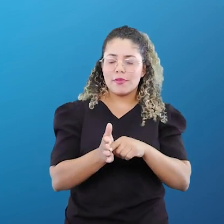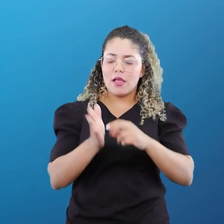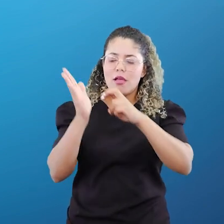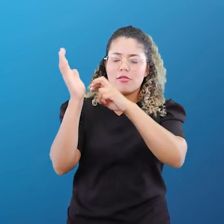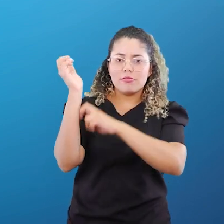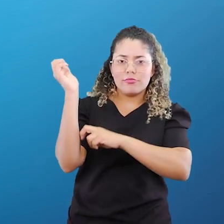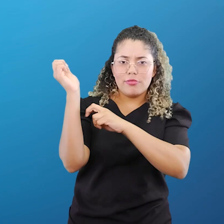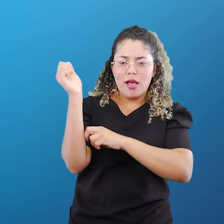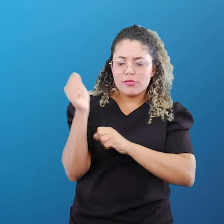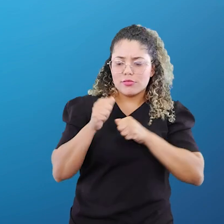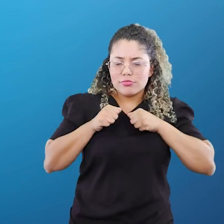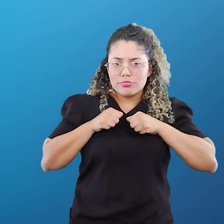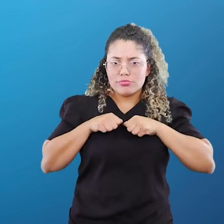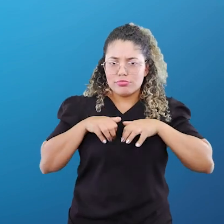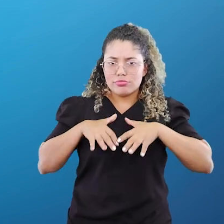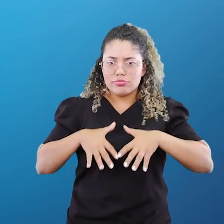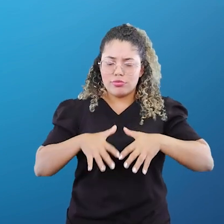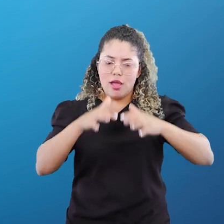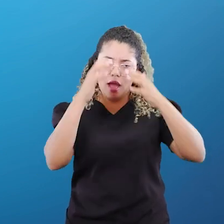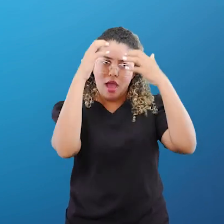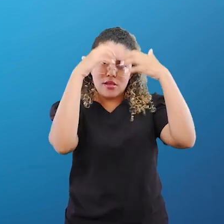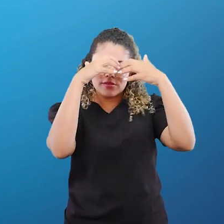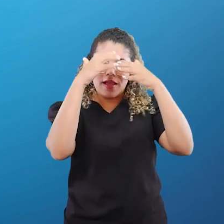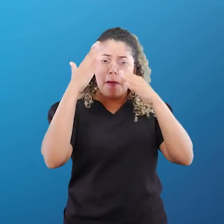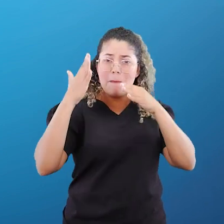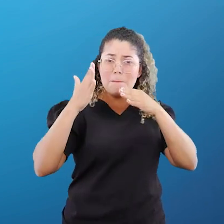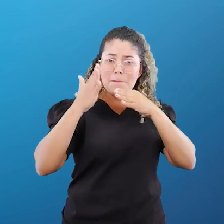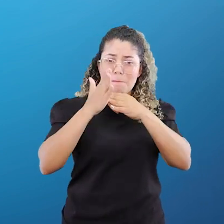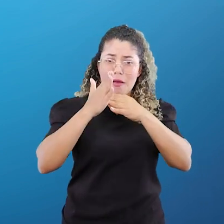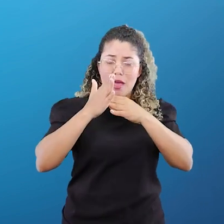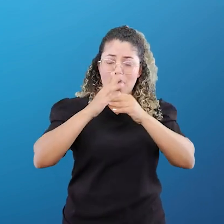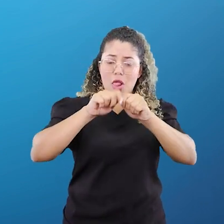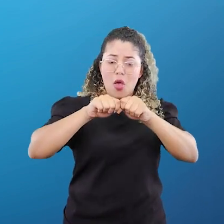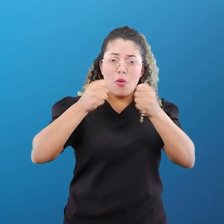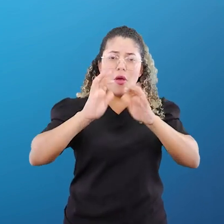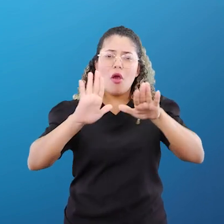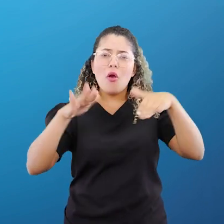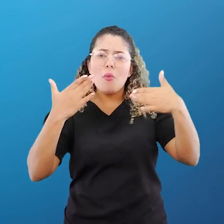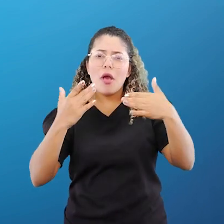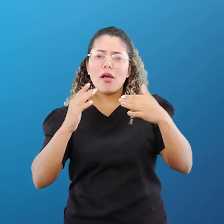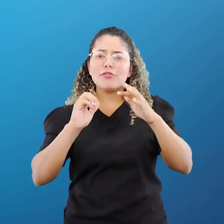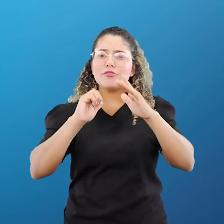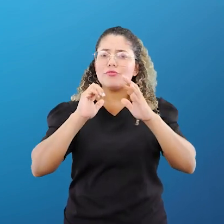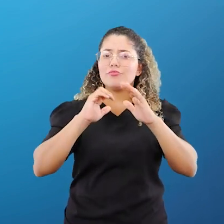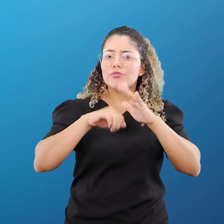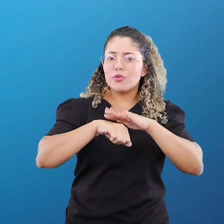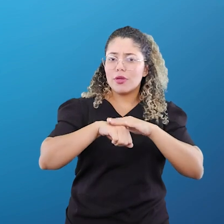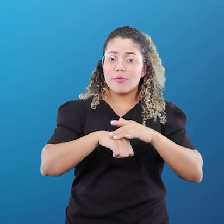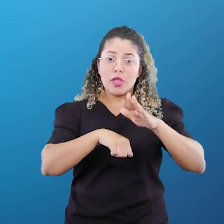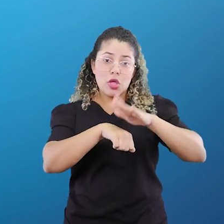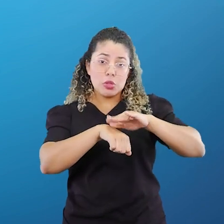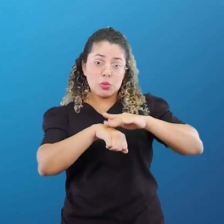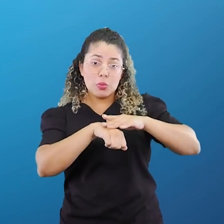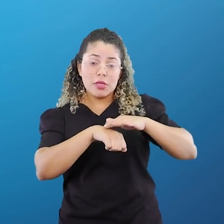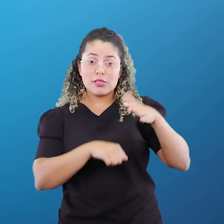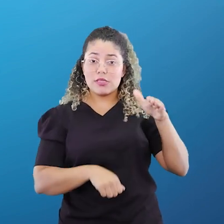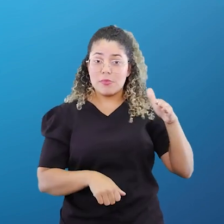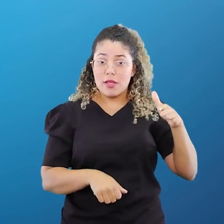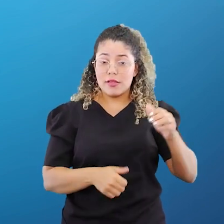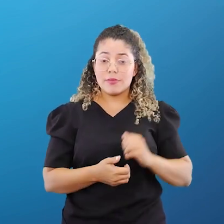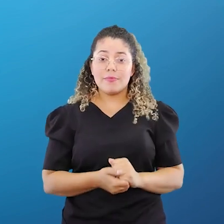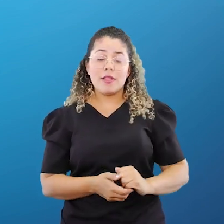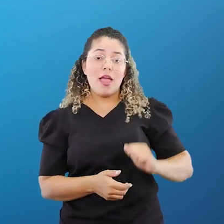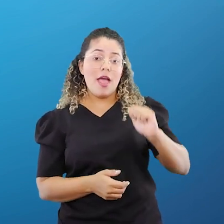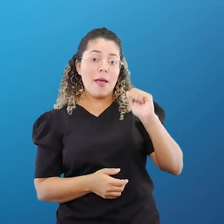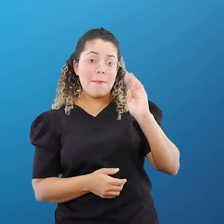levam sangue ao cérebro sofrem obstrução ou rompimento. Qual doença é? Letra A, doença de Parkinson. Letra